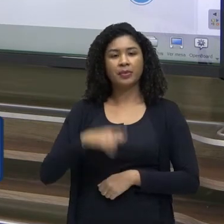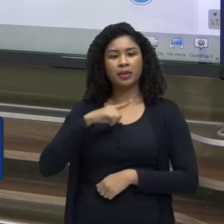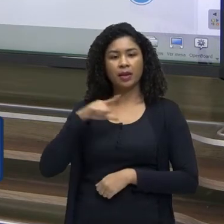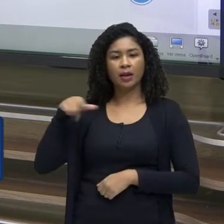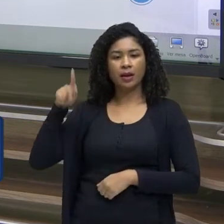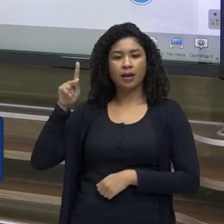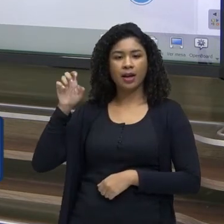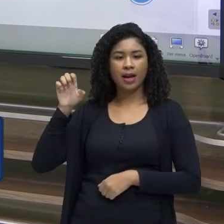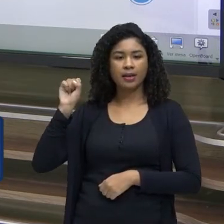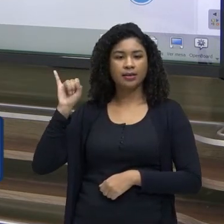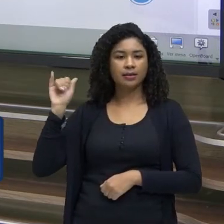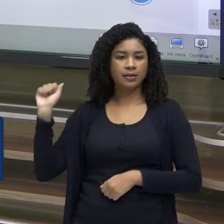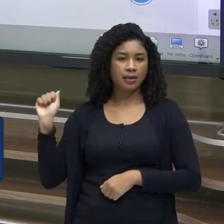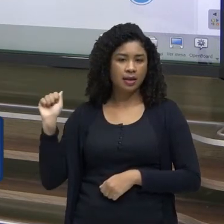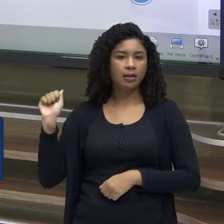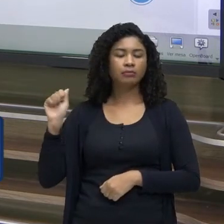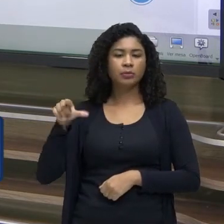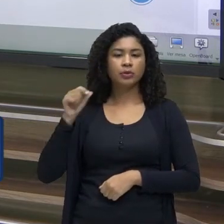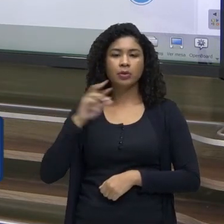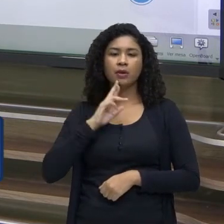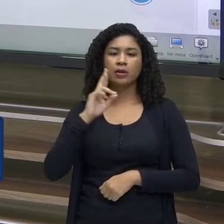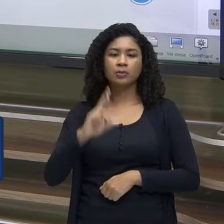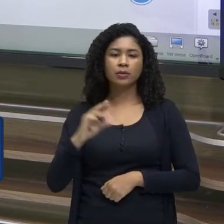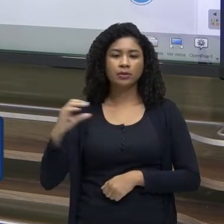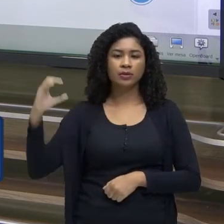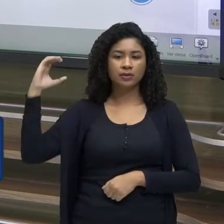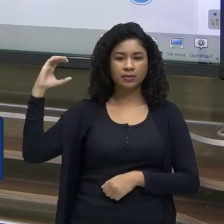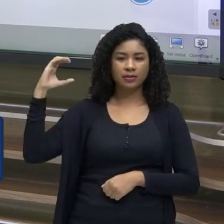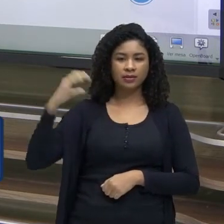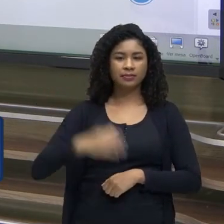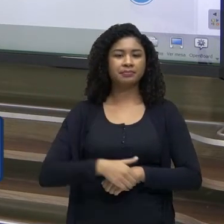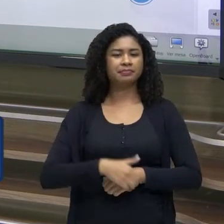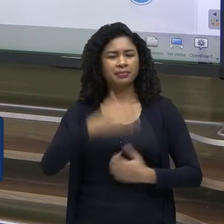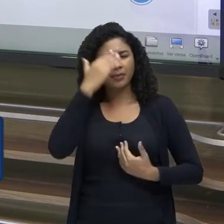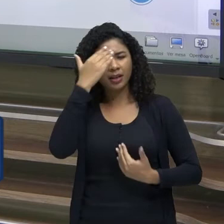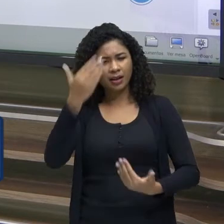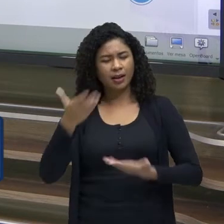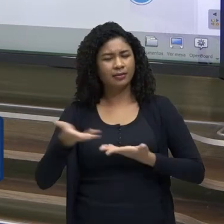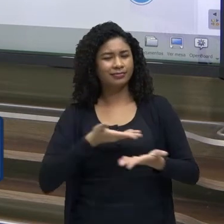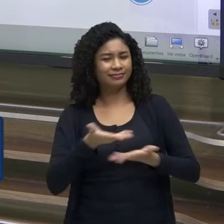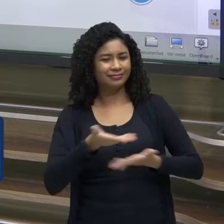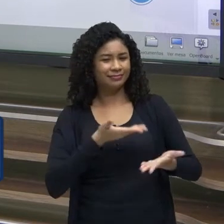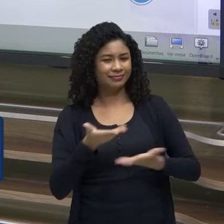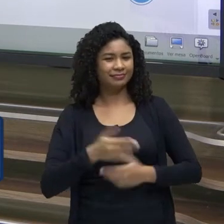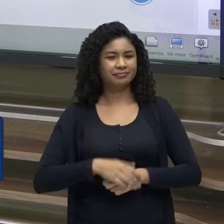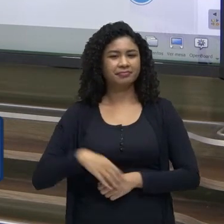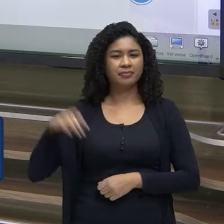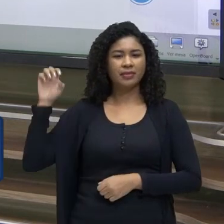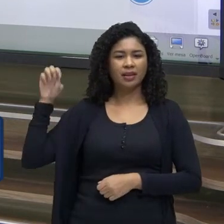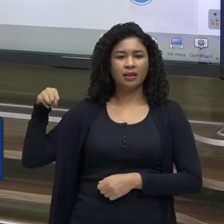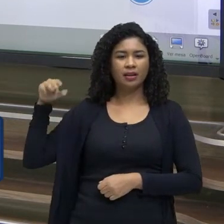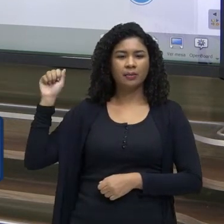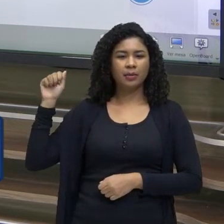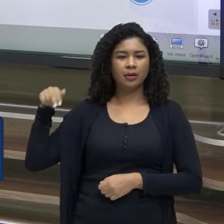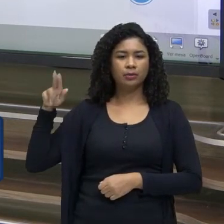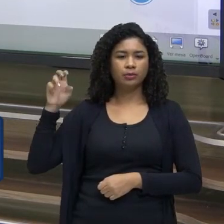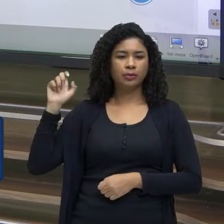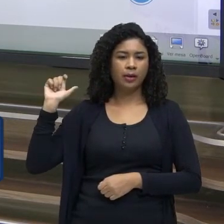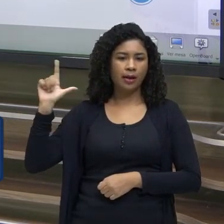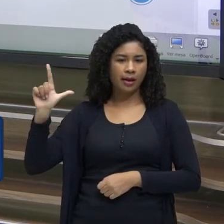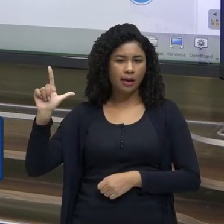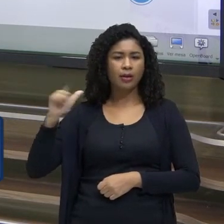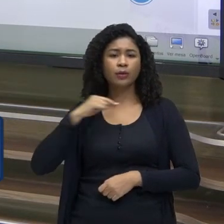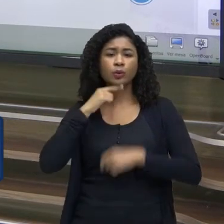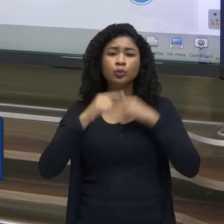da Késia, que colocou que é a letra C. Muito bem, Késia, obrigada pela sua participação. Temos também o Emanuel, que ficou